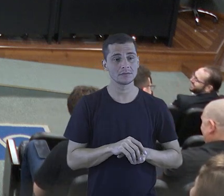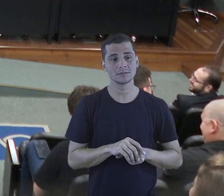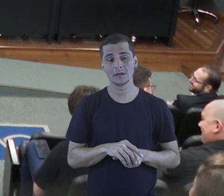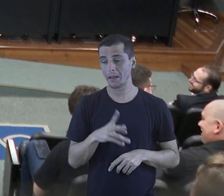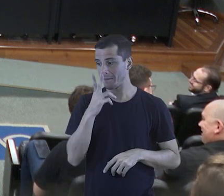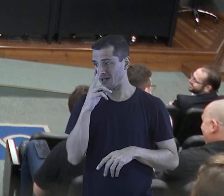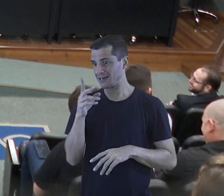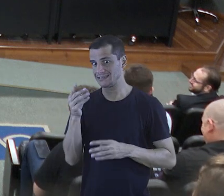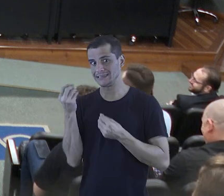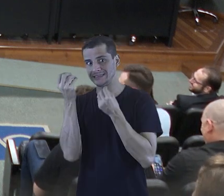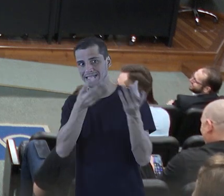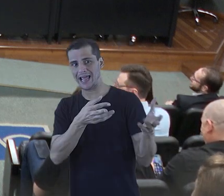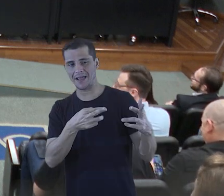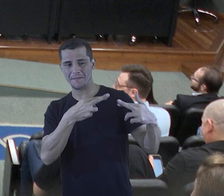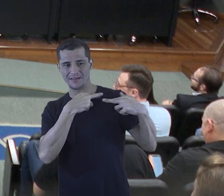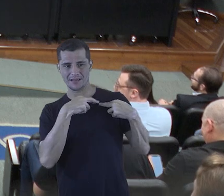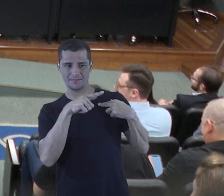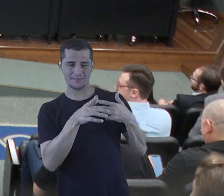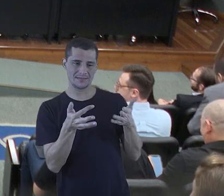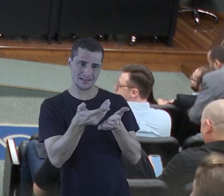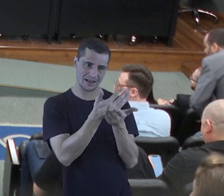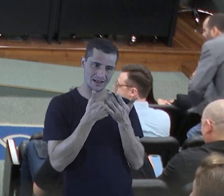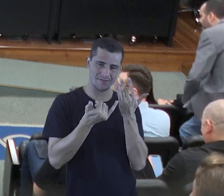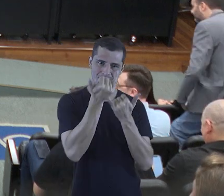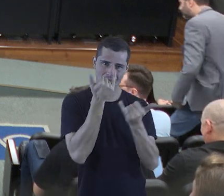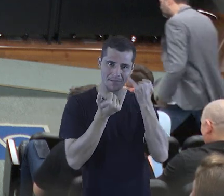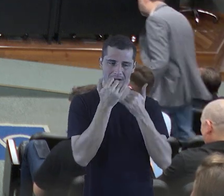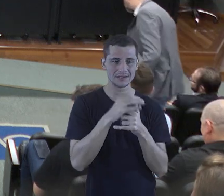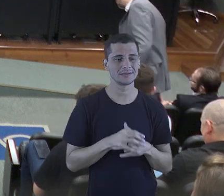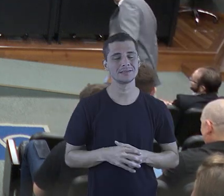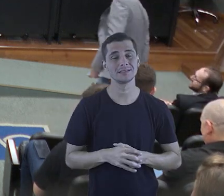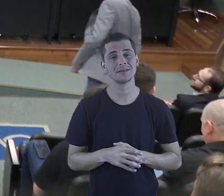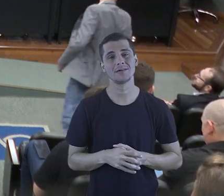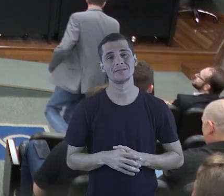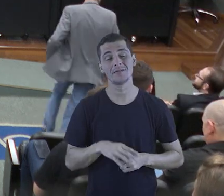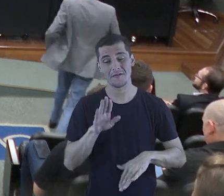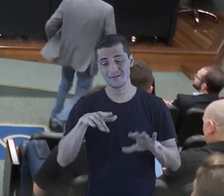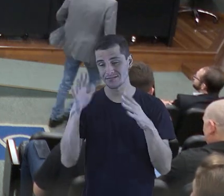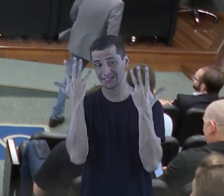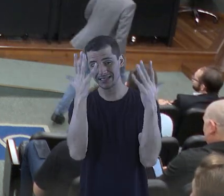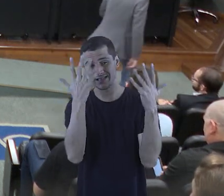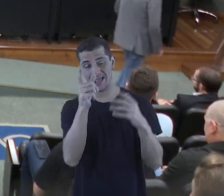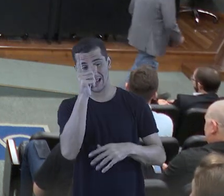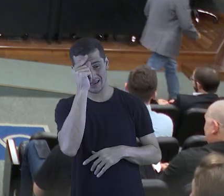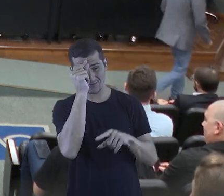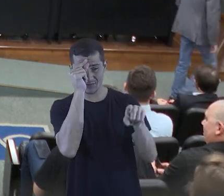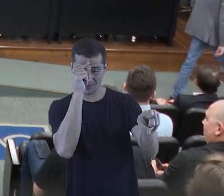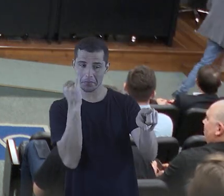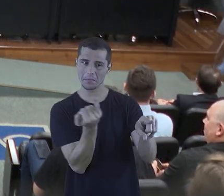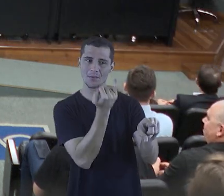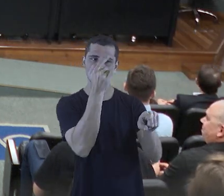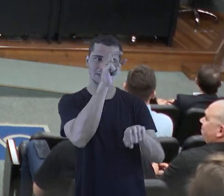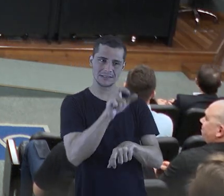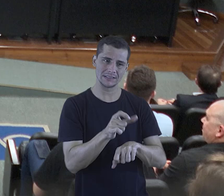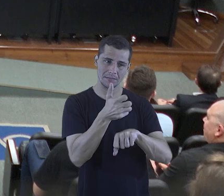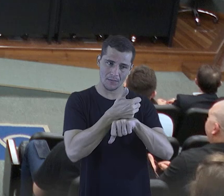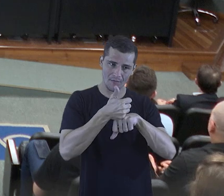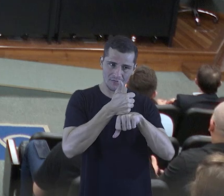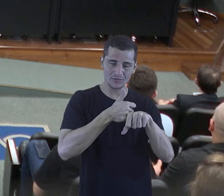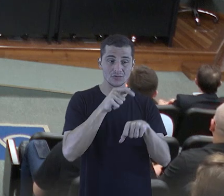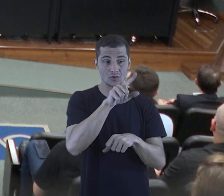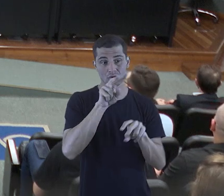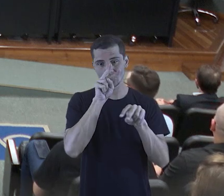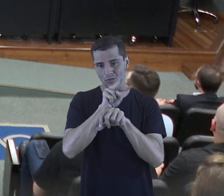nunca sabe se ela está batendo palma por alívio, mas nesse caso é porque você é importante. Vamos lá. A Lucélia hoje é a nossa encarregada de dados.